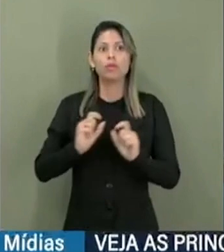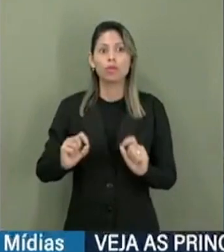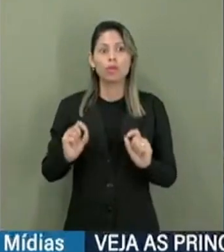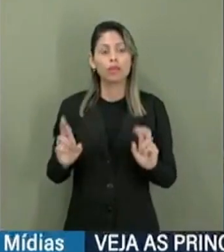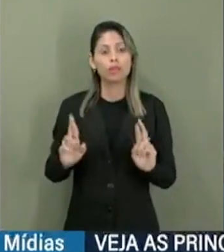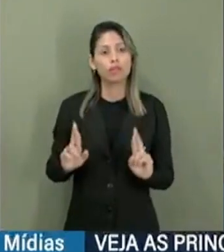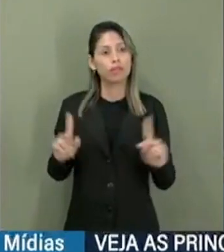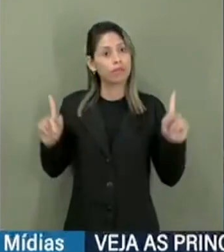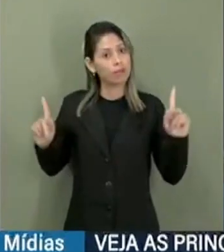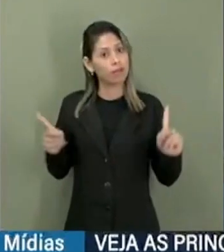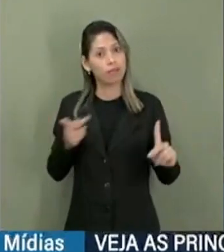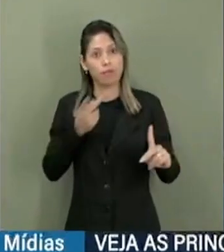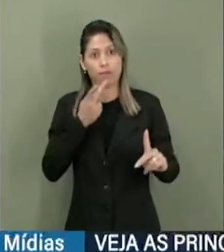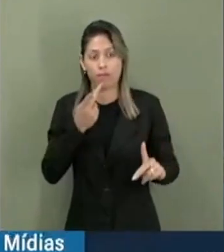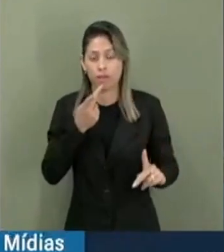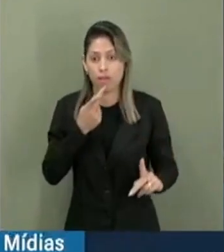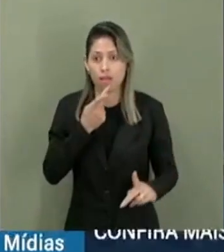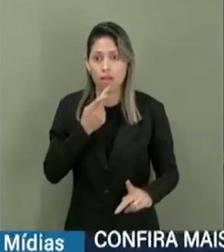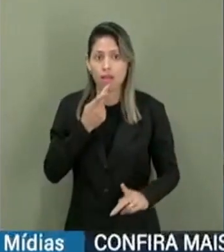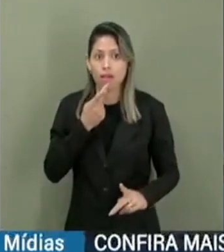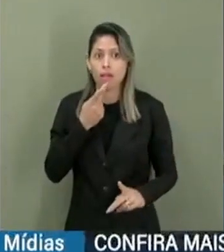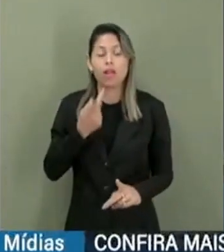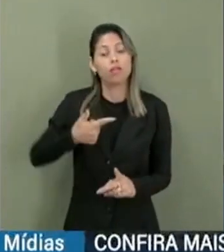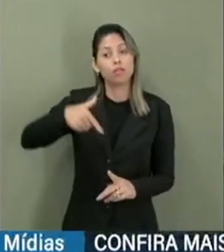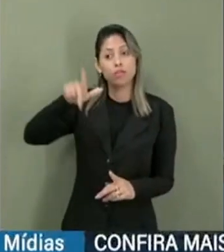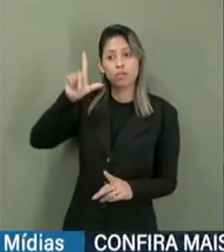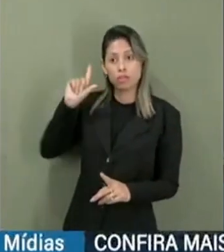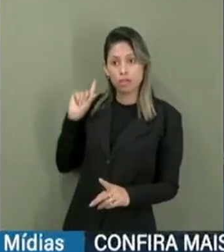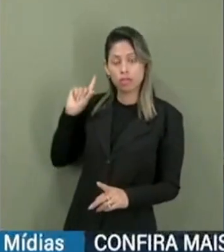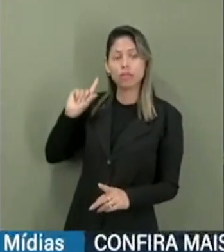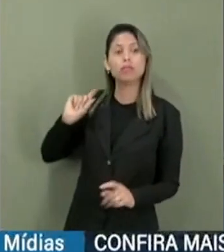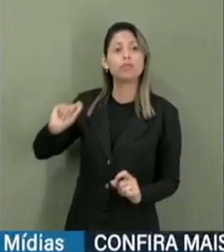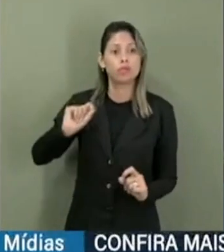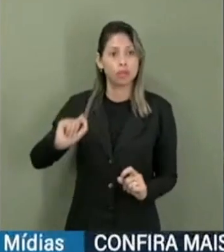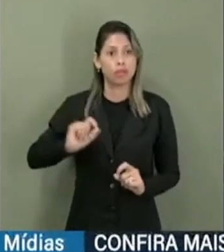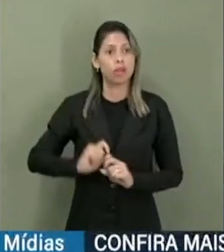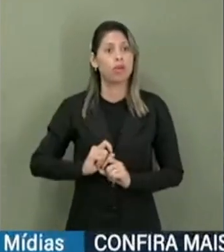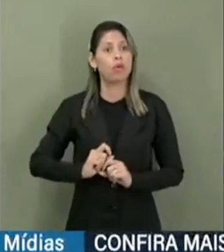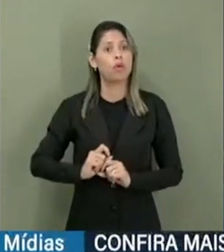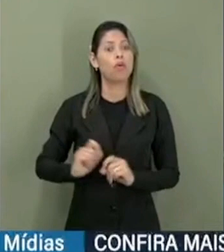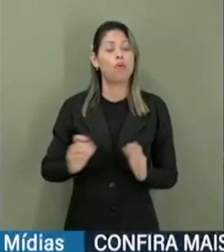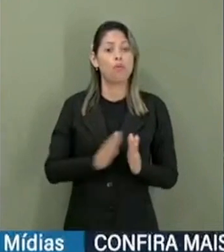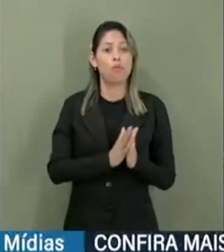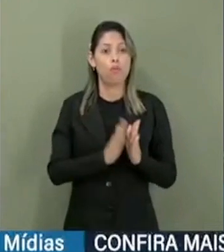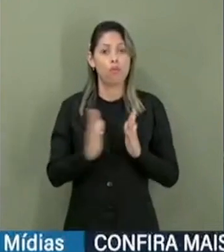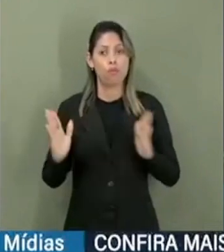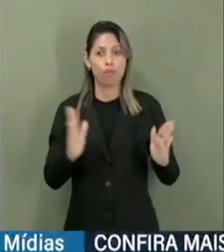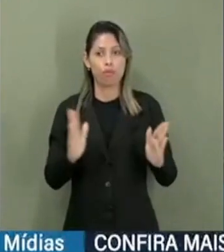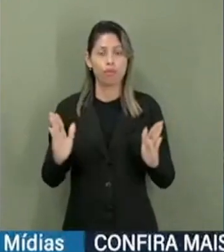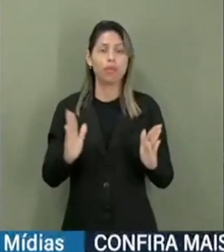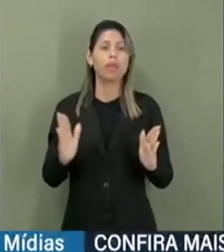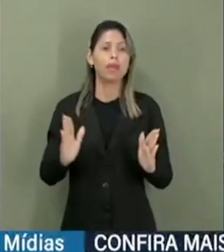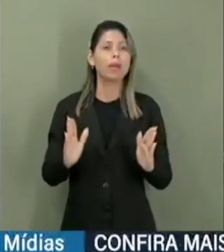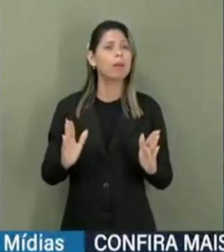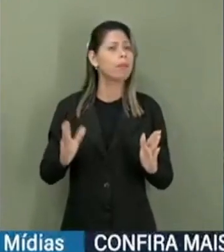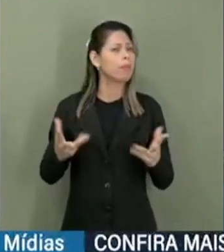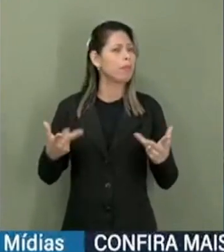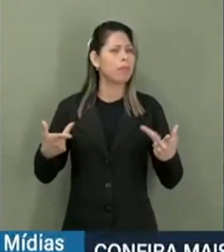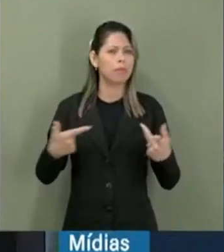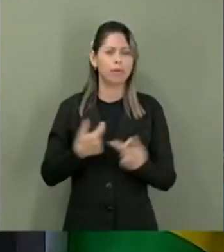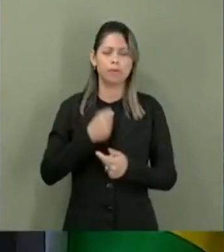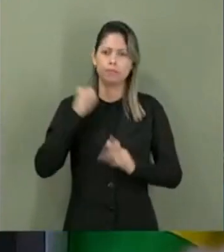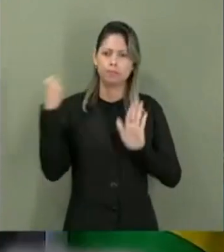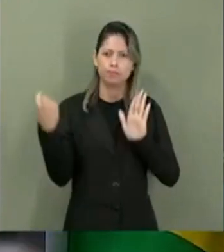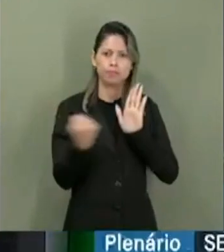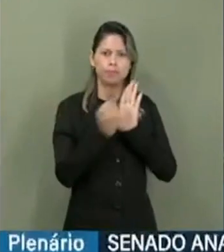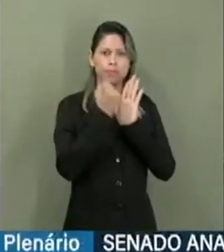do que disseram alguns que me antecederam foi um tempo de simbólicas e profundas mudanças